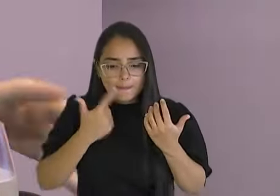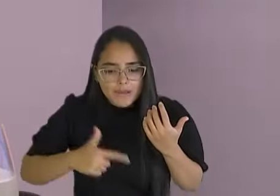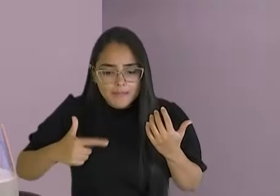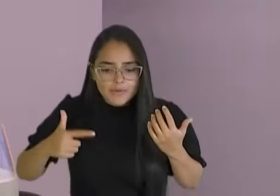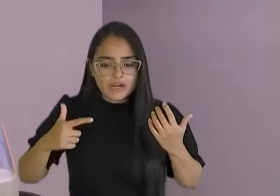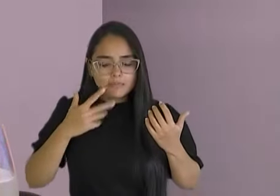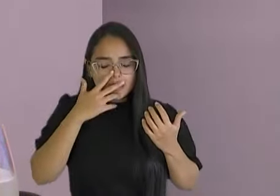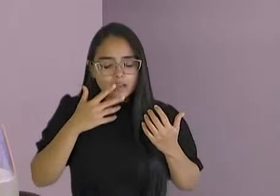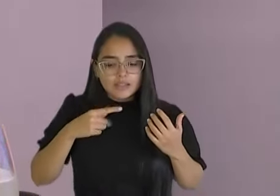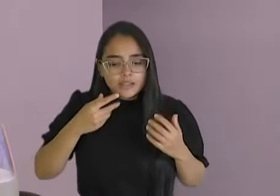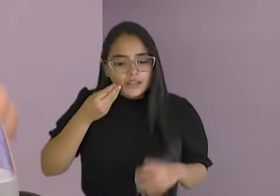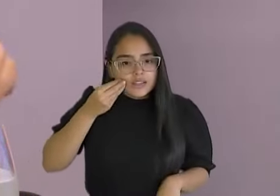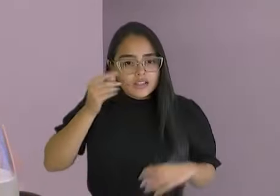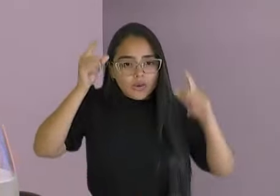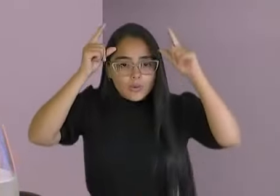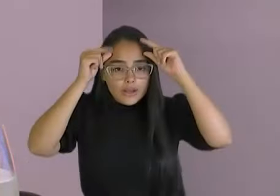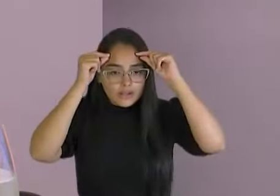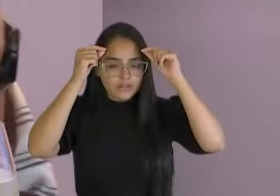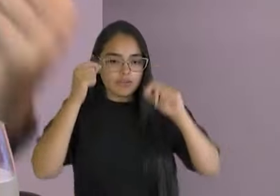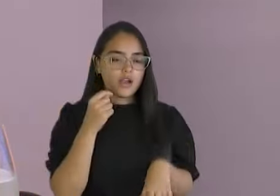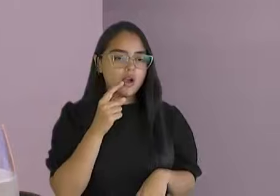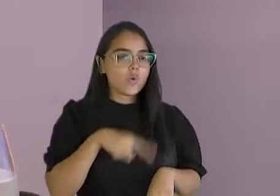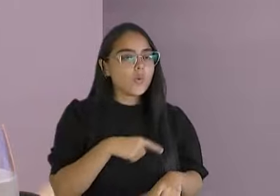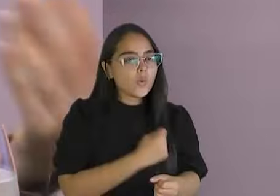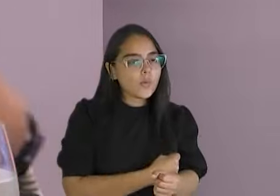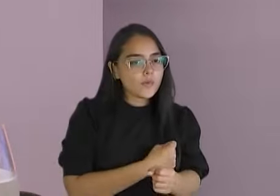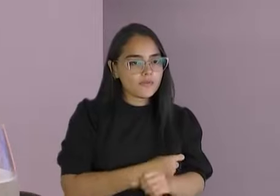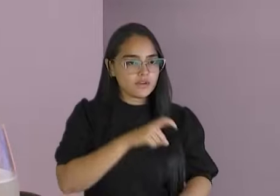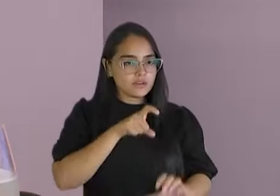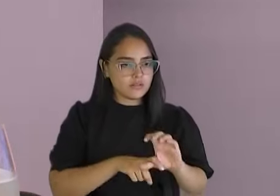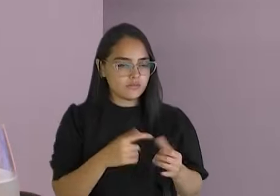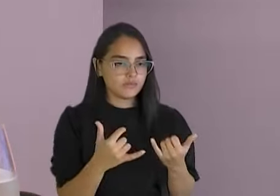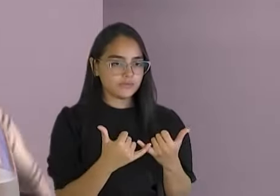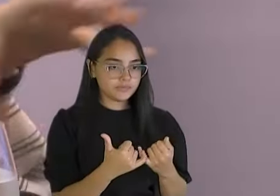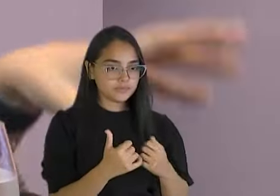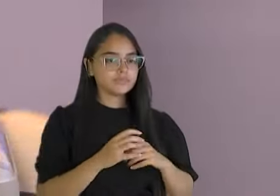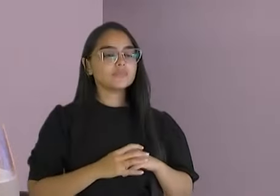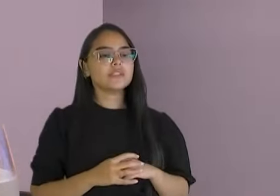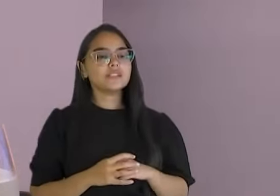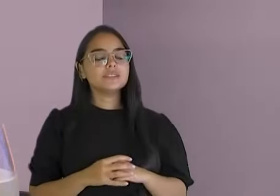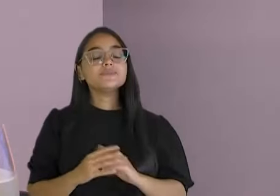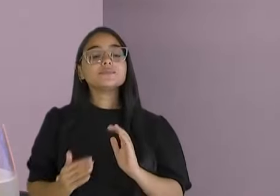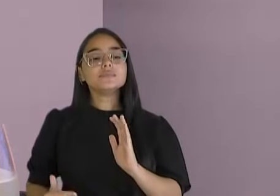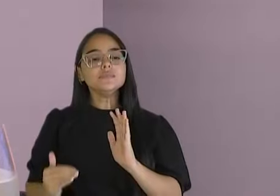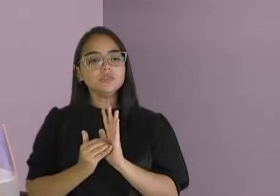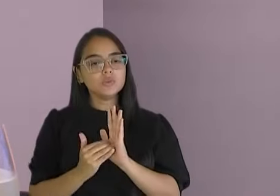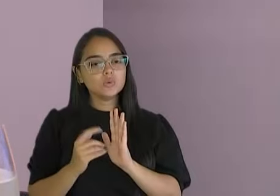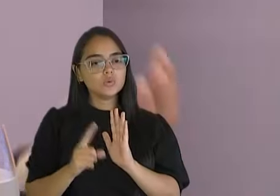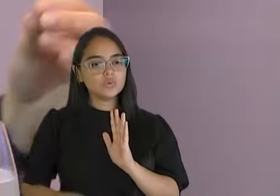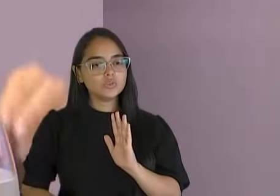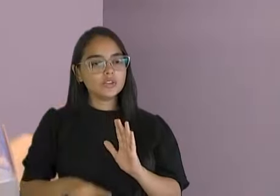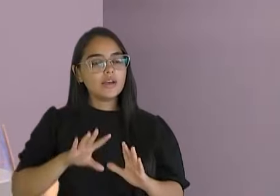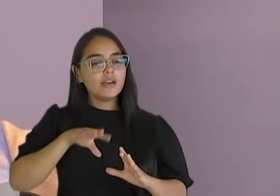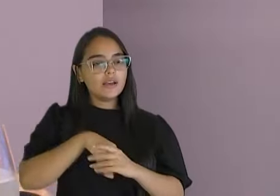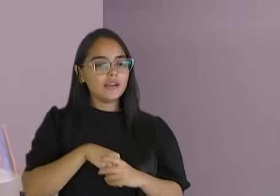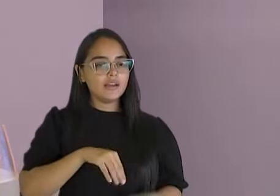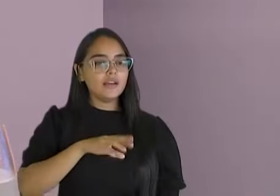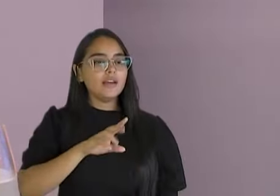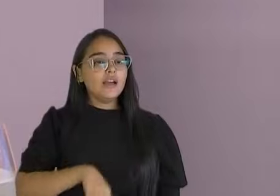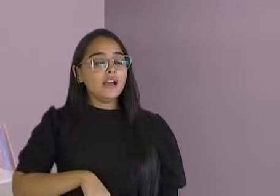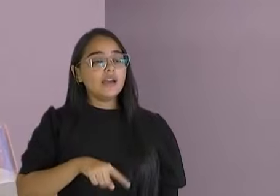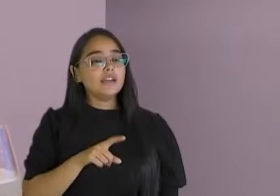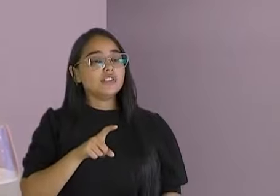estar tentando aliviar os sintomas de abstinência. E o último é a reinstalação de todos esses sintomas, né? Que é a reinstalação da síndrome